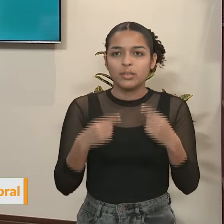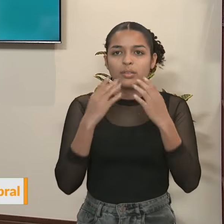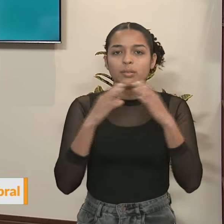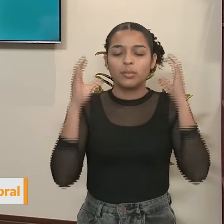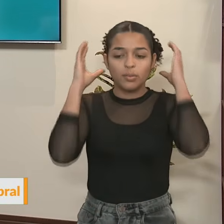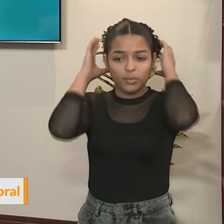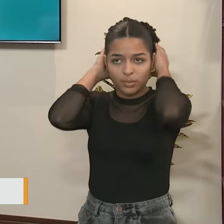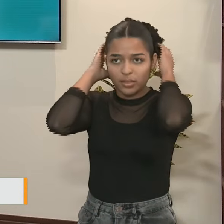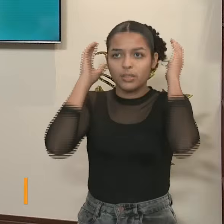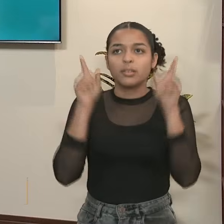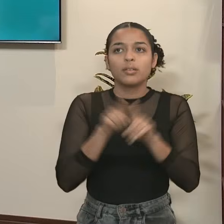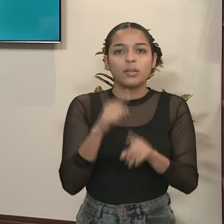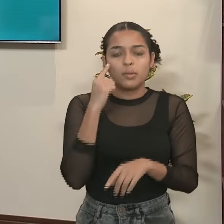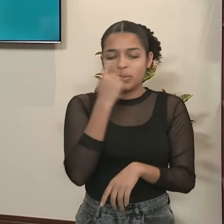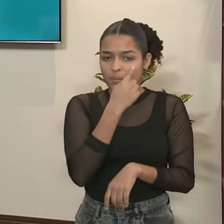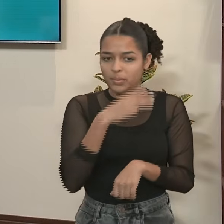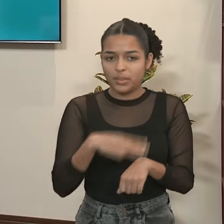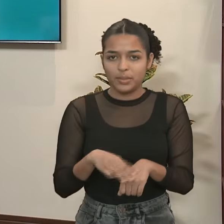os olhos castanhos.